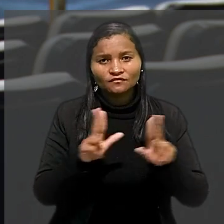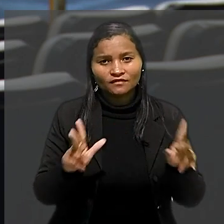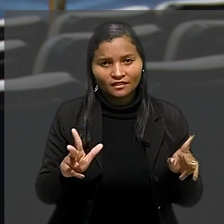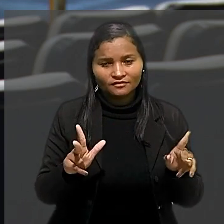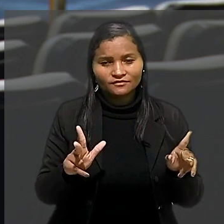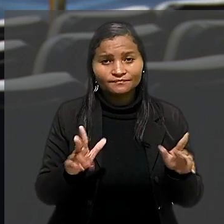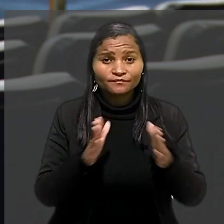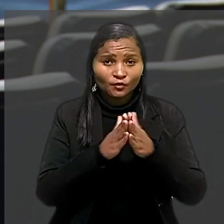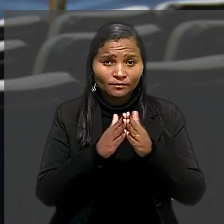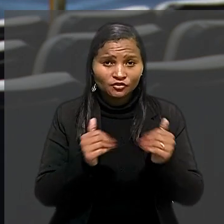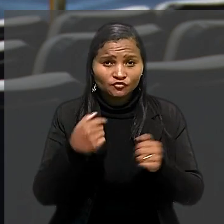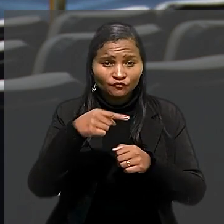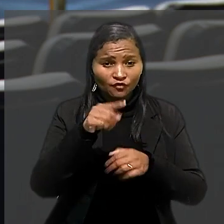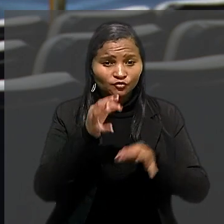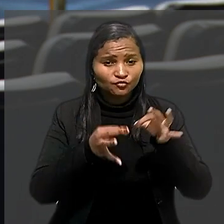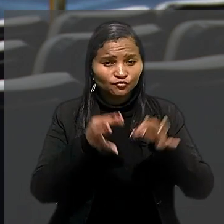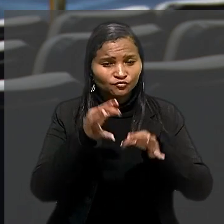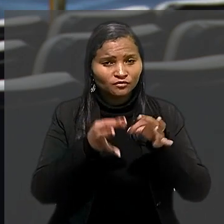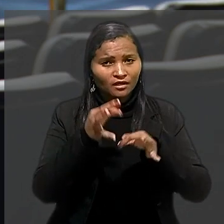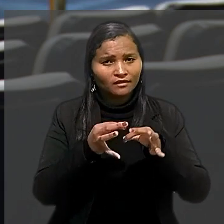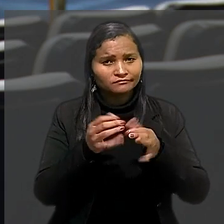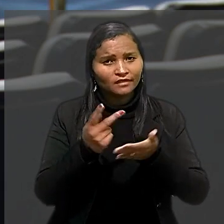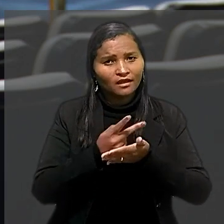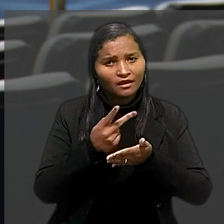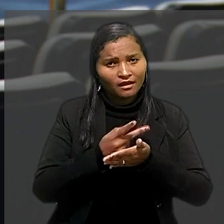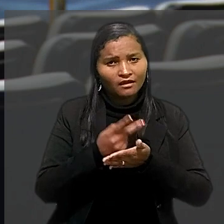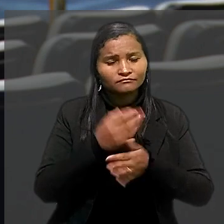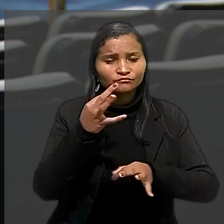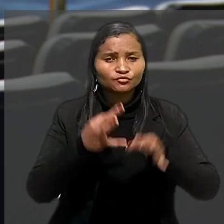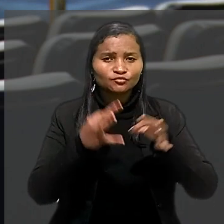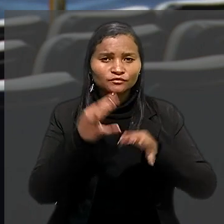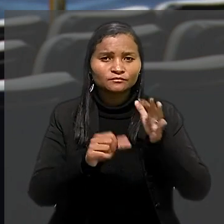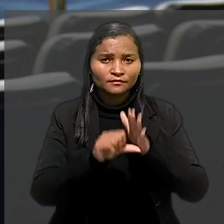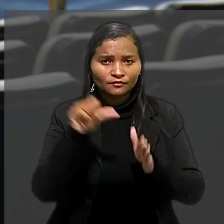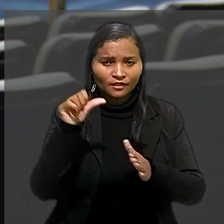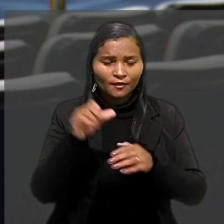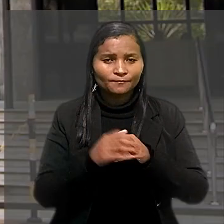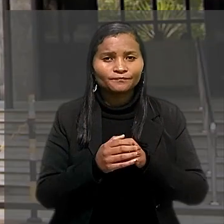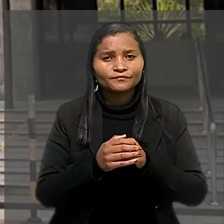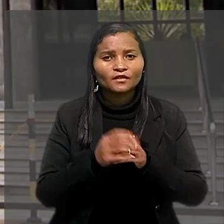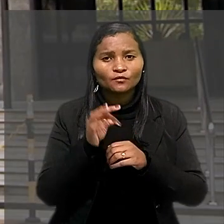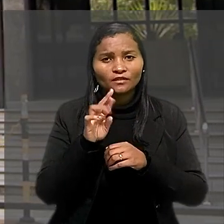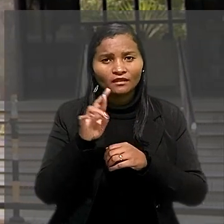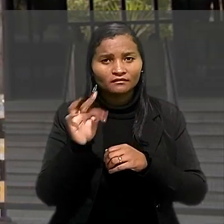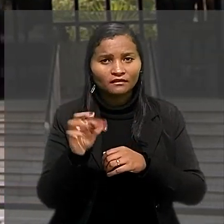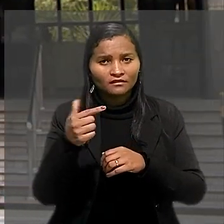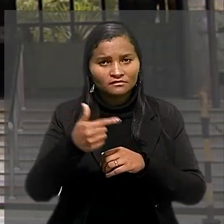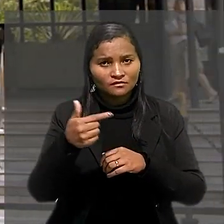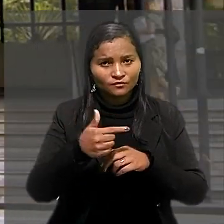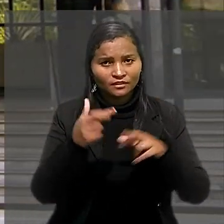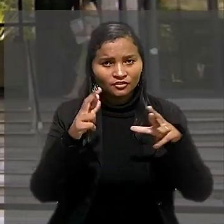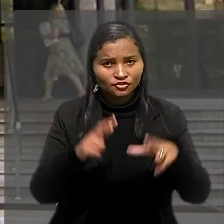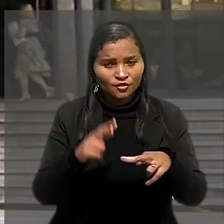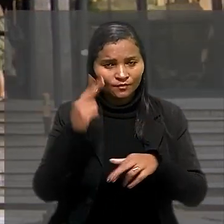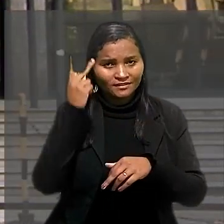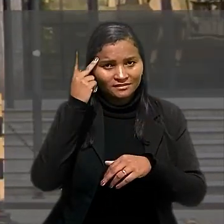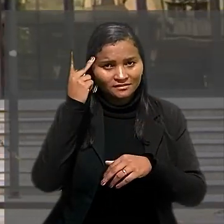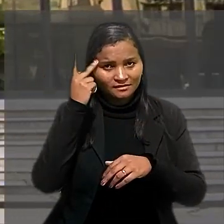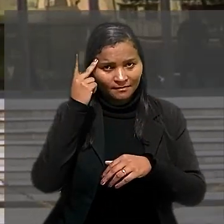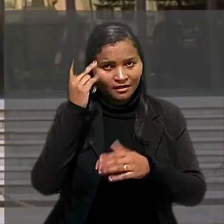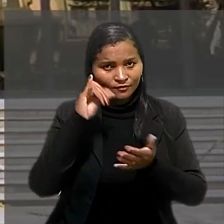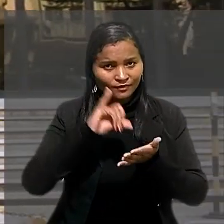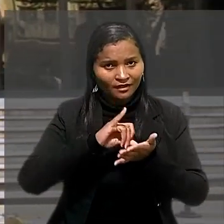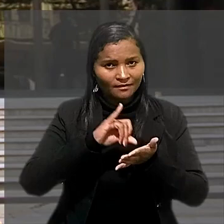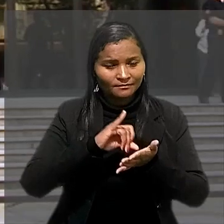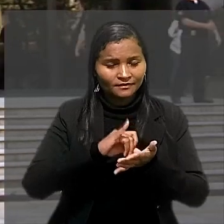setores diferentes. O pedido foi julgado improcedente pelo juízo de primeiro grau. O Tribunal Regional do Trabalho da 2ª Região,